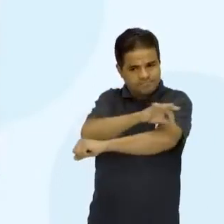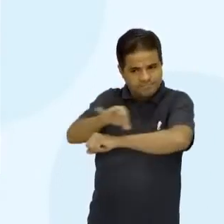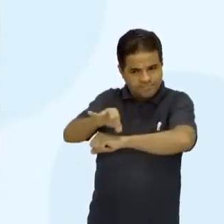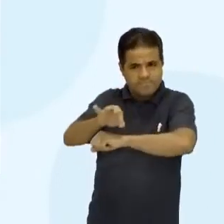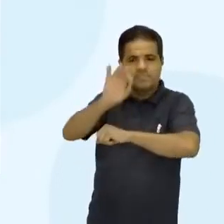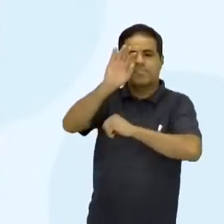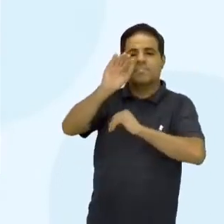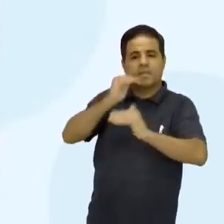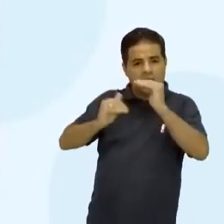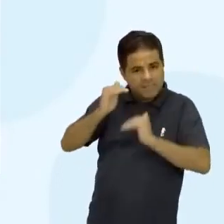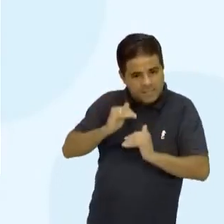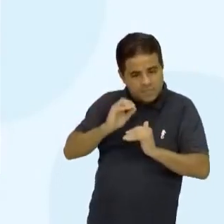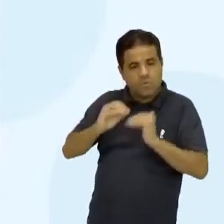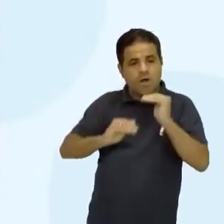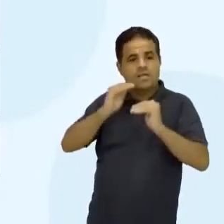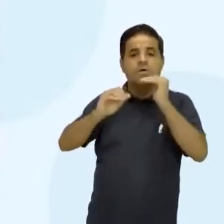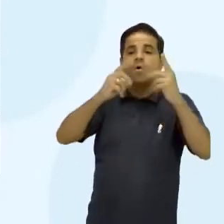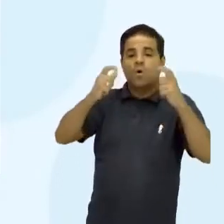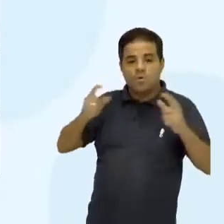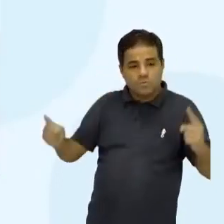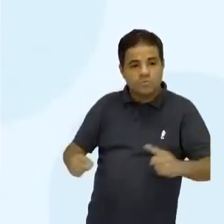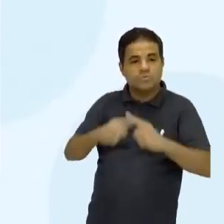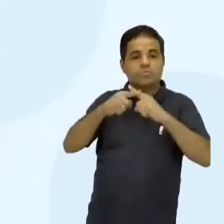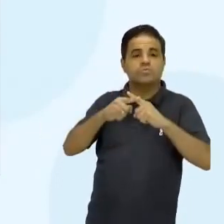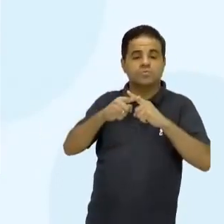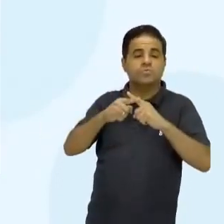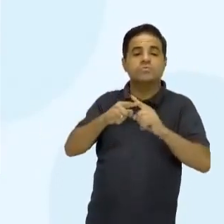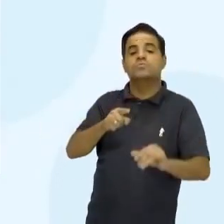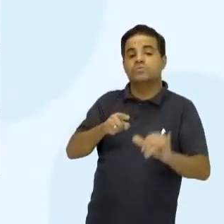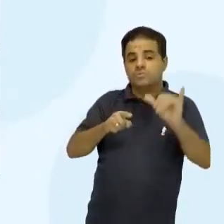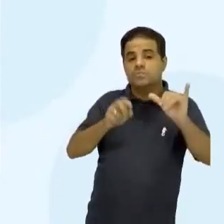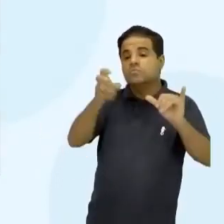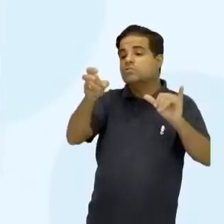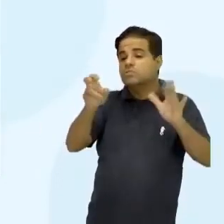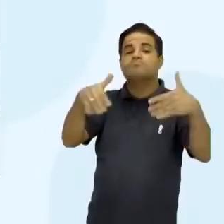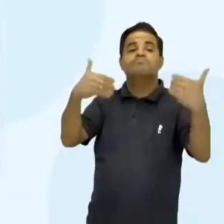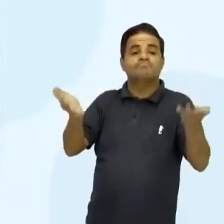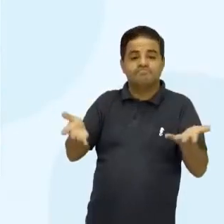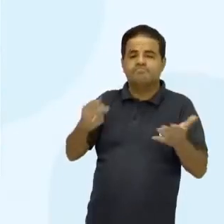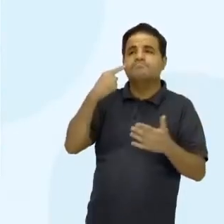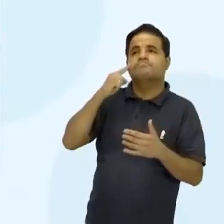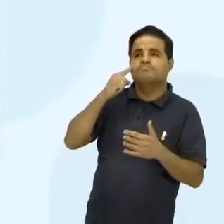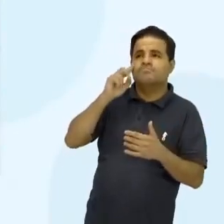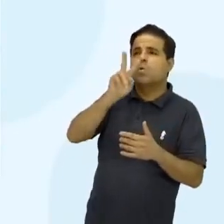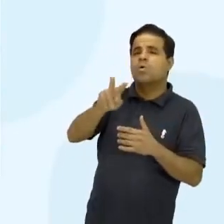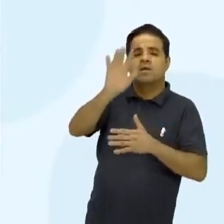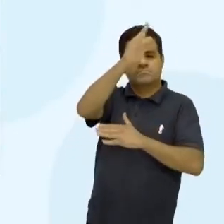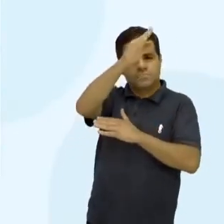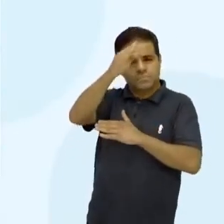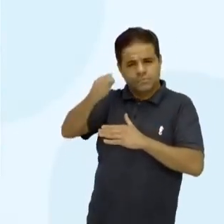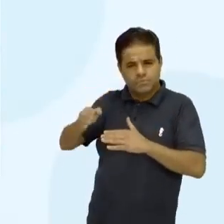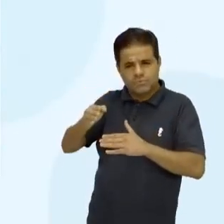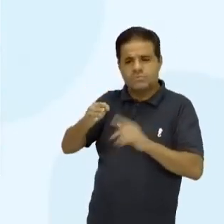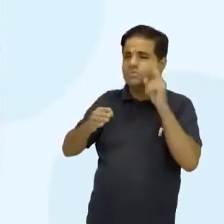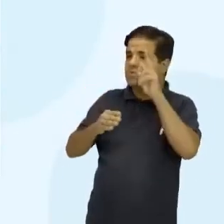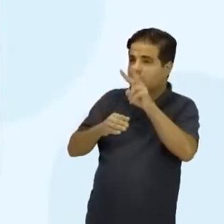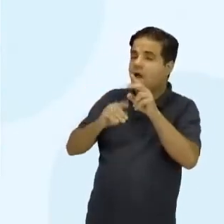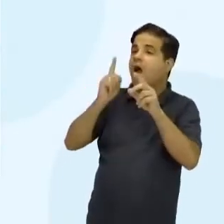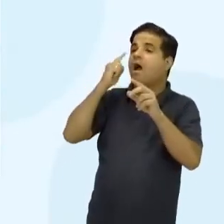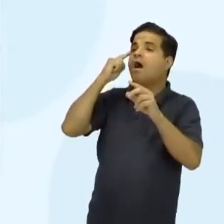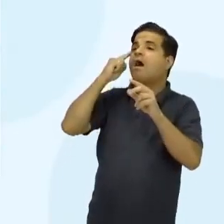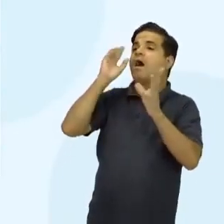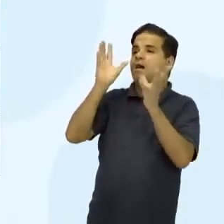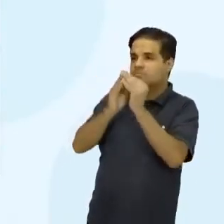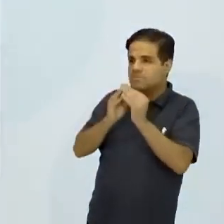crescente ou decrescente, onde cruza o eixo X, onde cruza o eixo Y, e olhando para essa linda reta que tem aí, tudo bem? Aí você